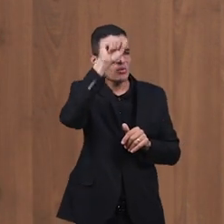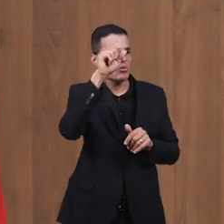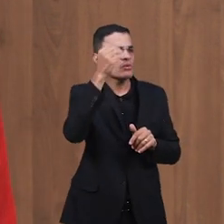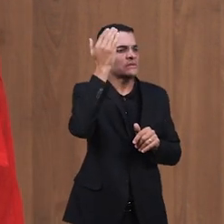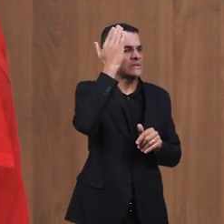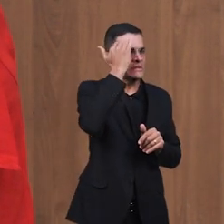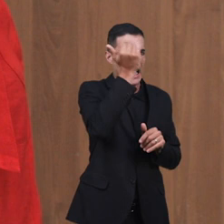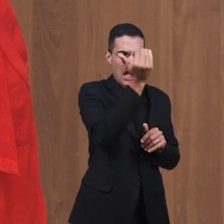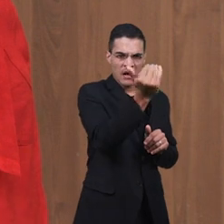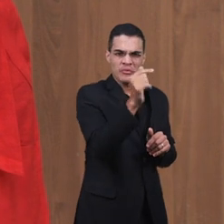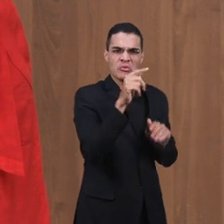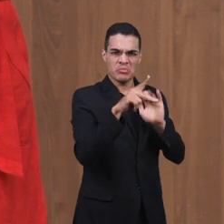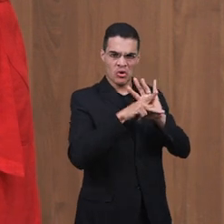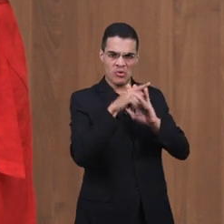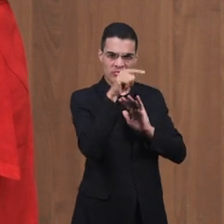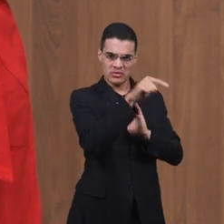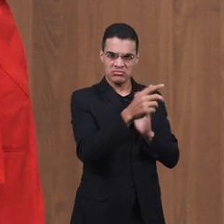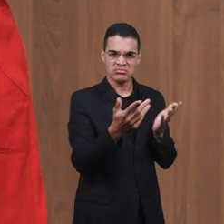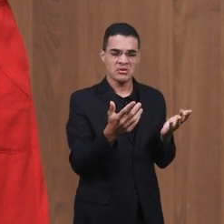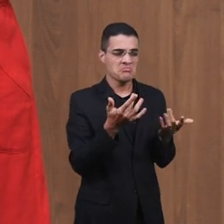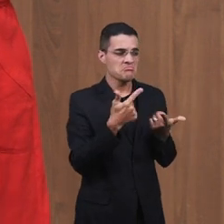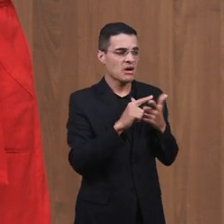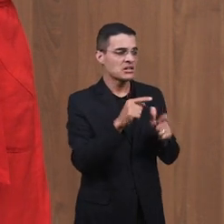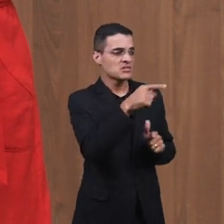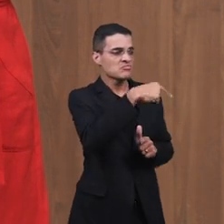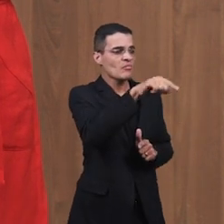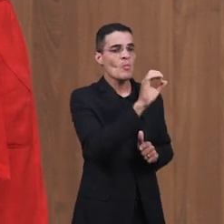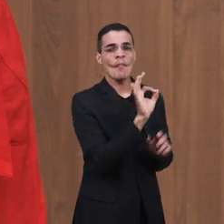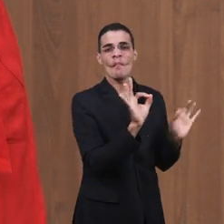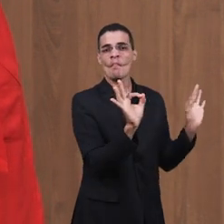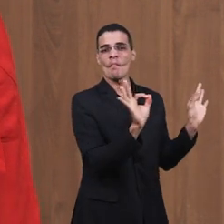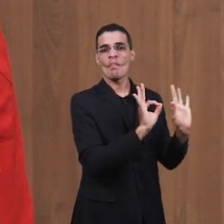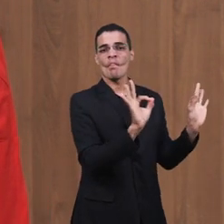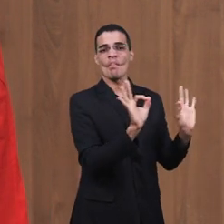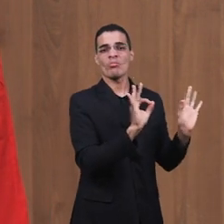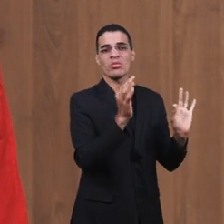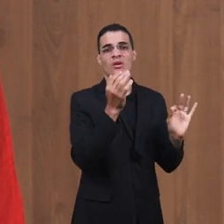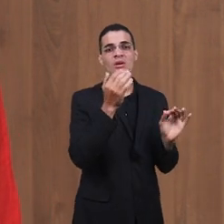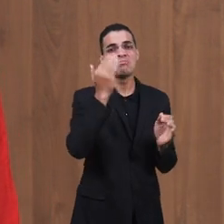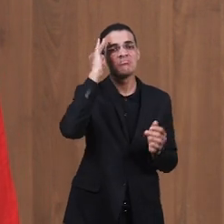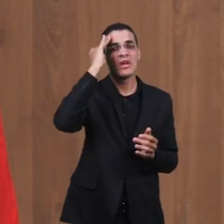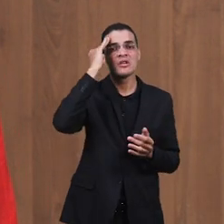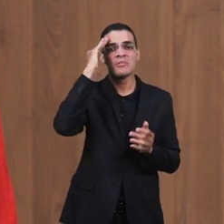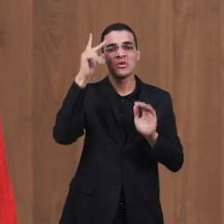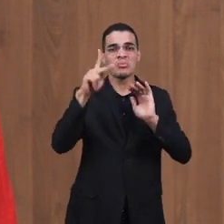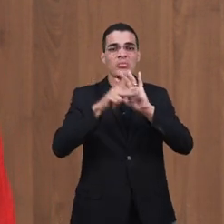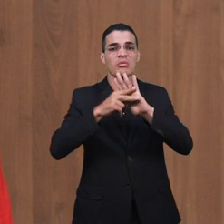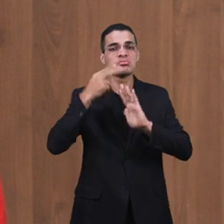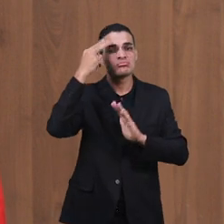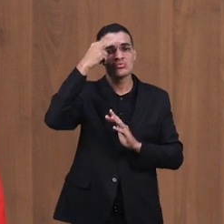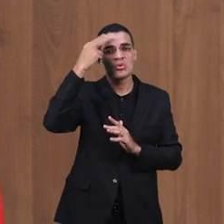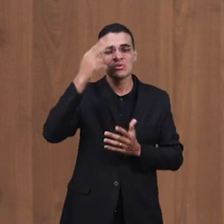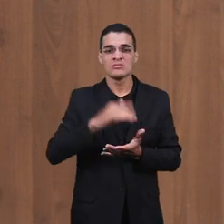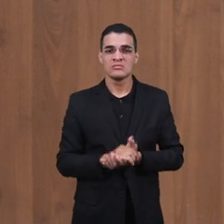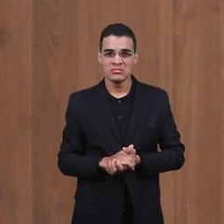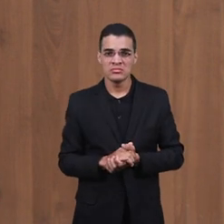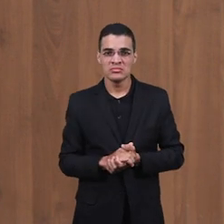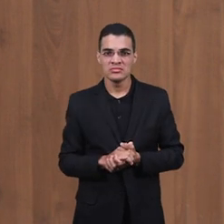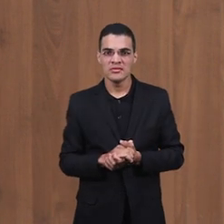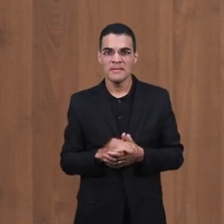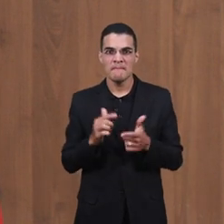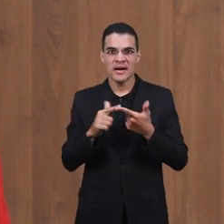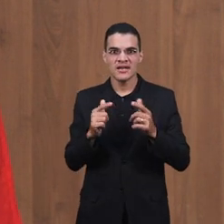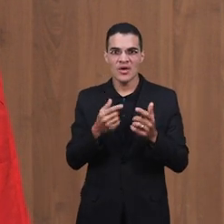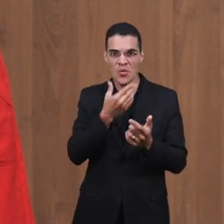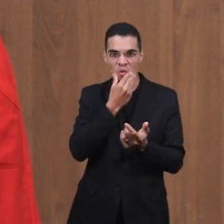adivinhadores, os sábios, para dar a interpretação, mas ninguém conseguiu. Então o